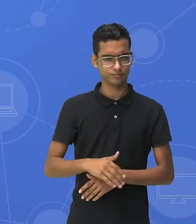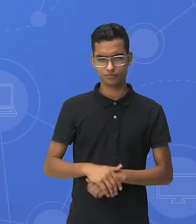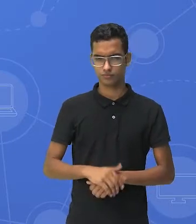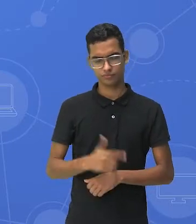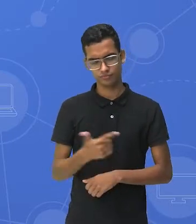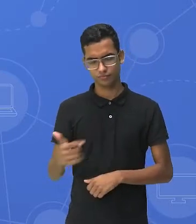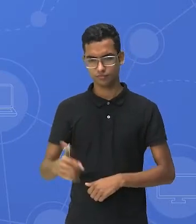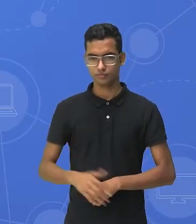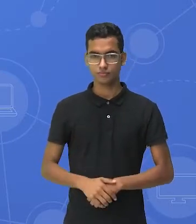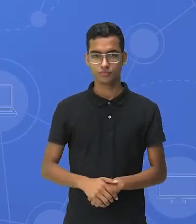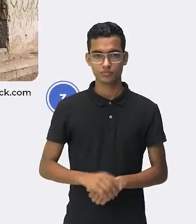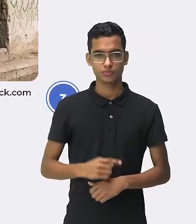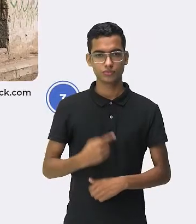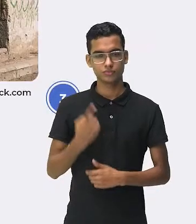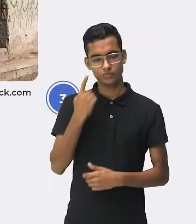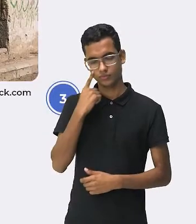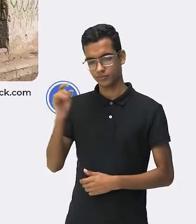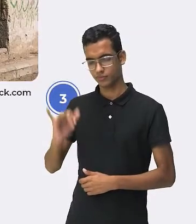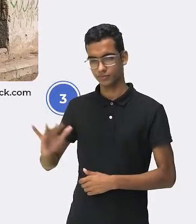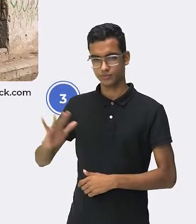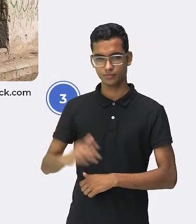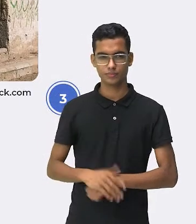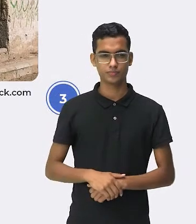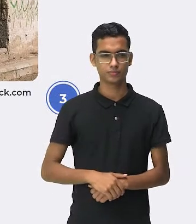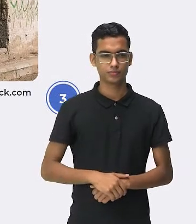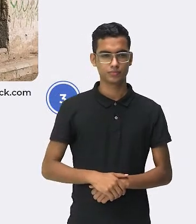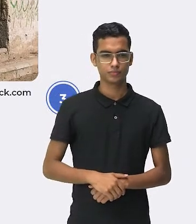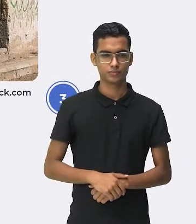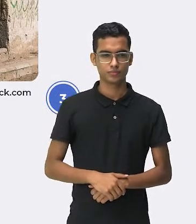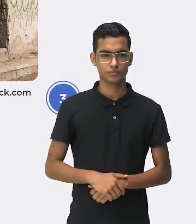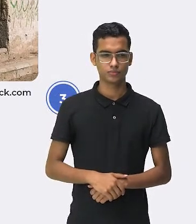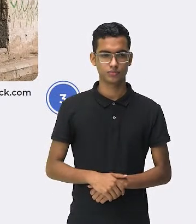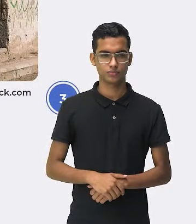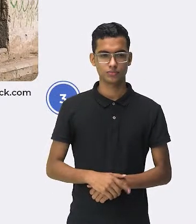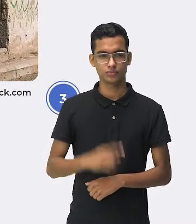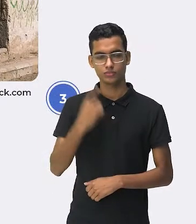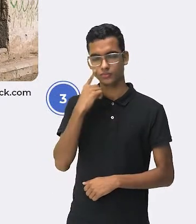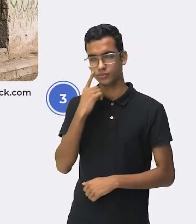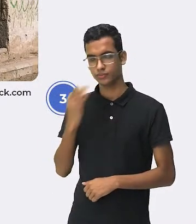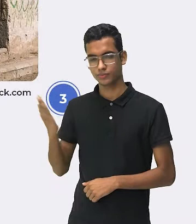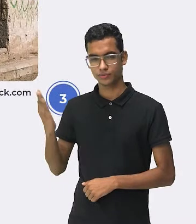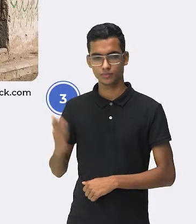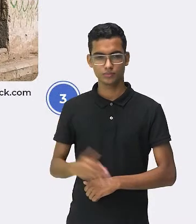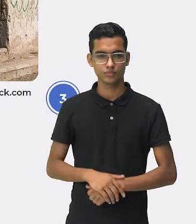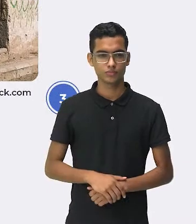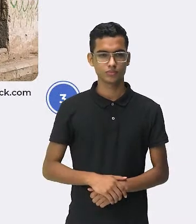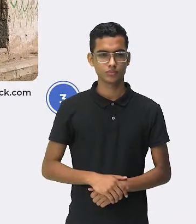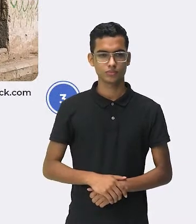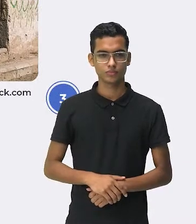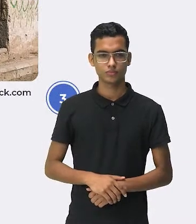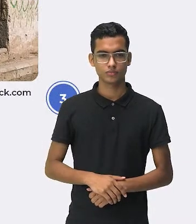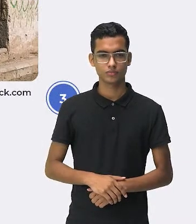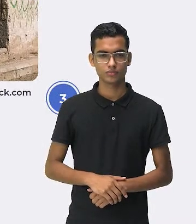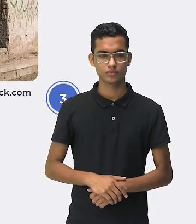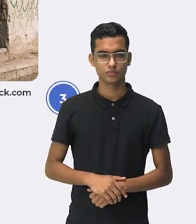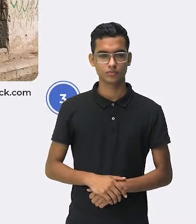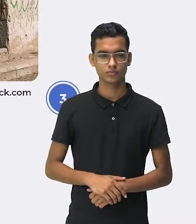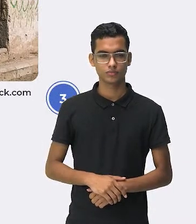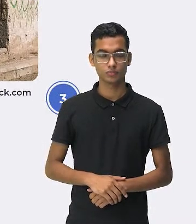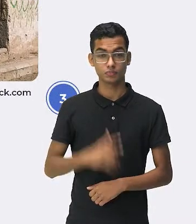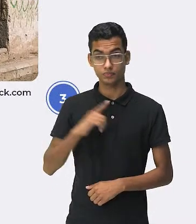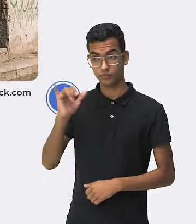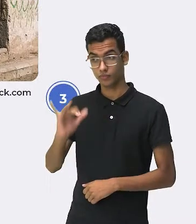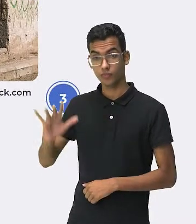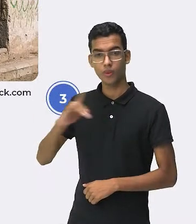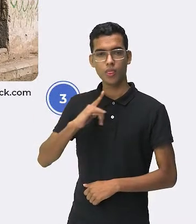sobre essas imagens aí para vocês. Olha só. Observem aí, nós temos nessas imagens